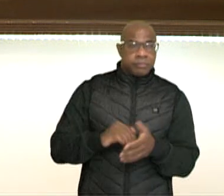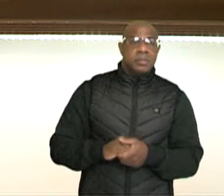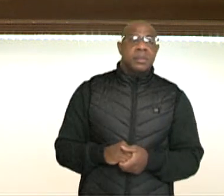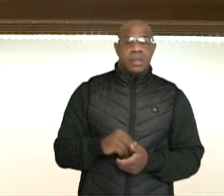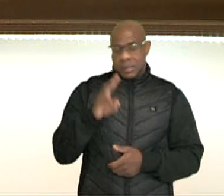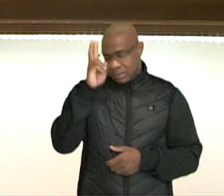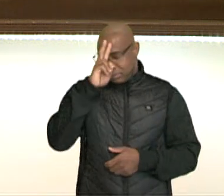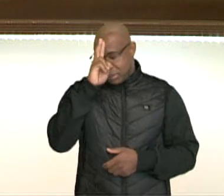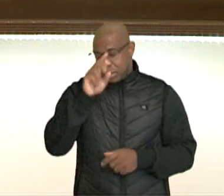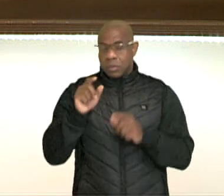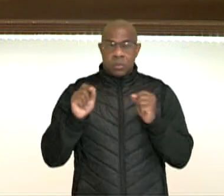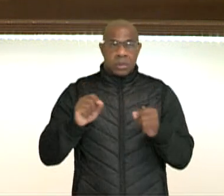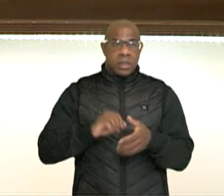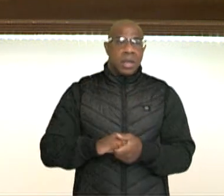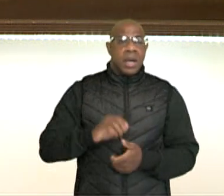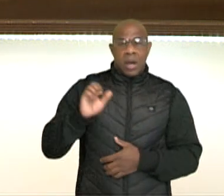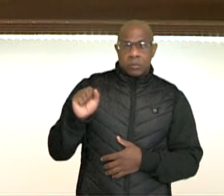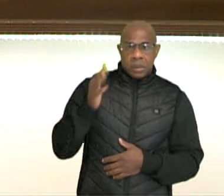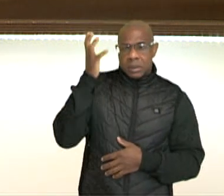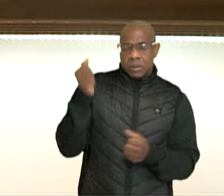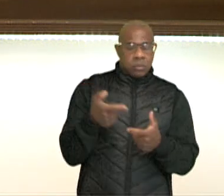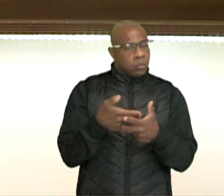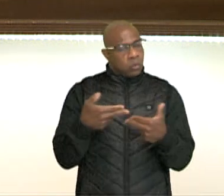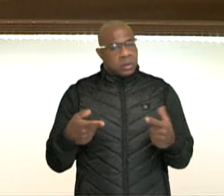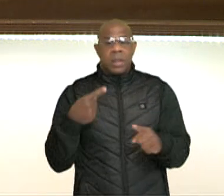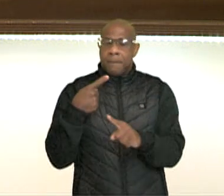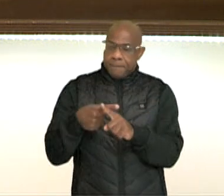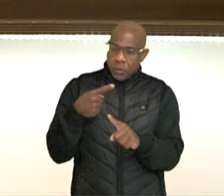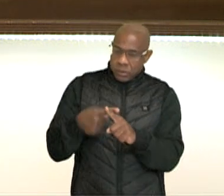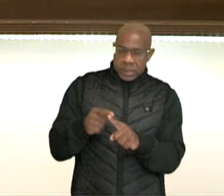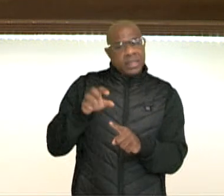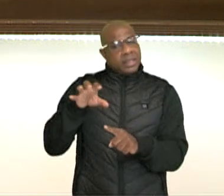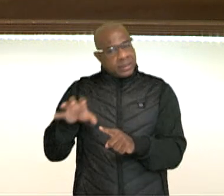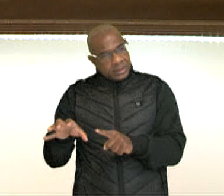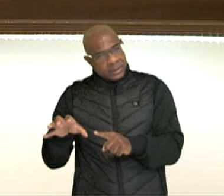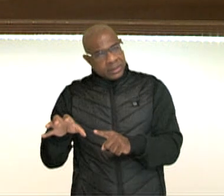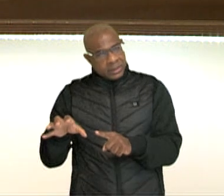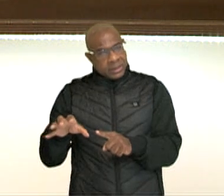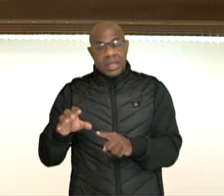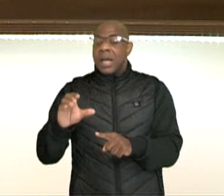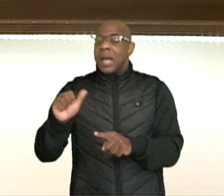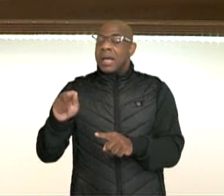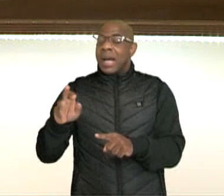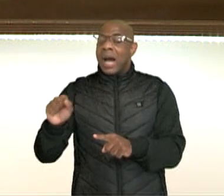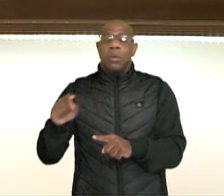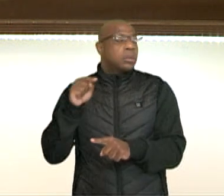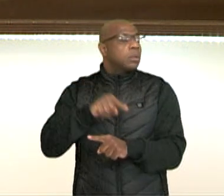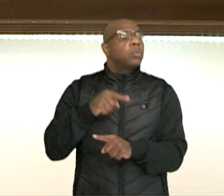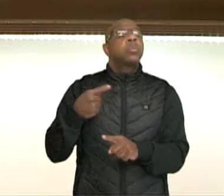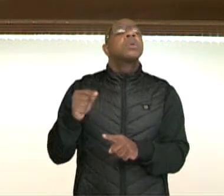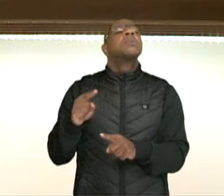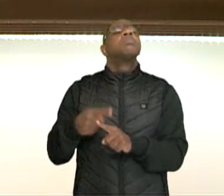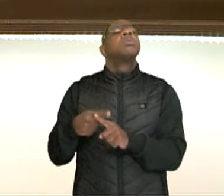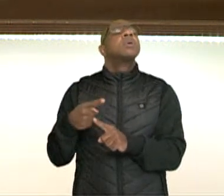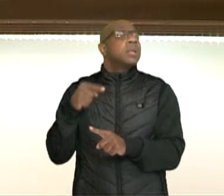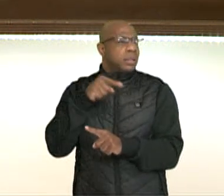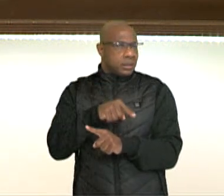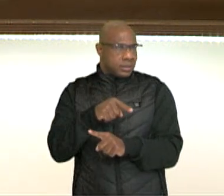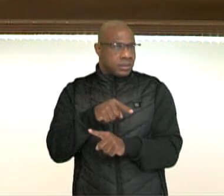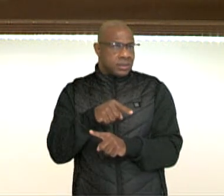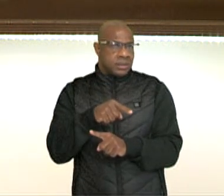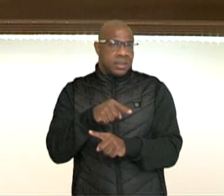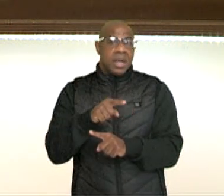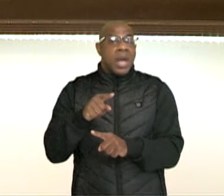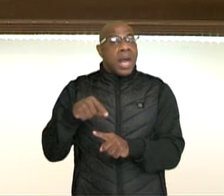lá. Aconteceu algo porque isso. A causa daquele algo era uma